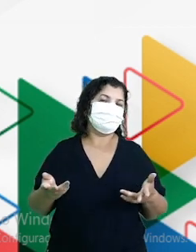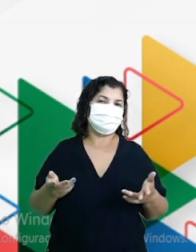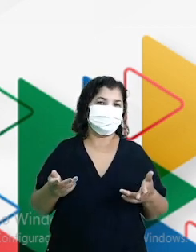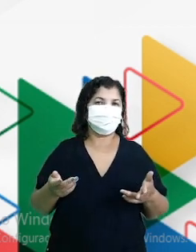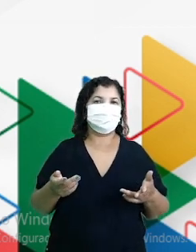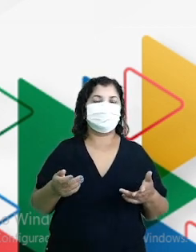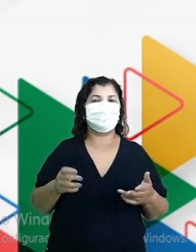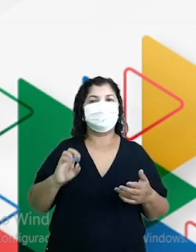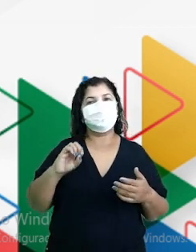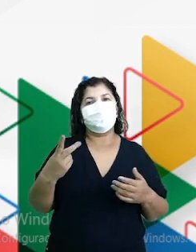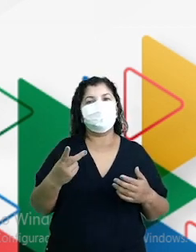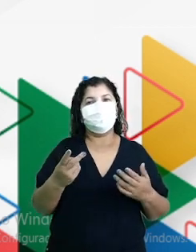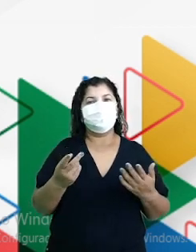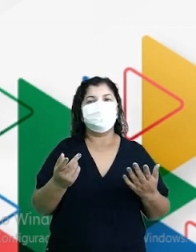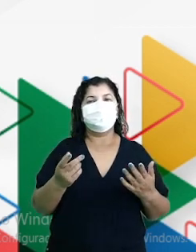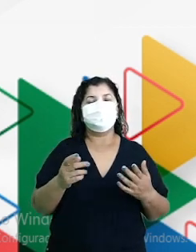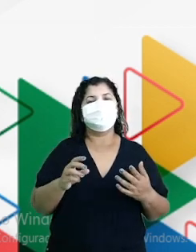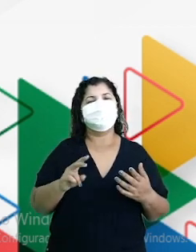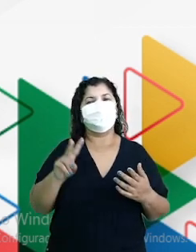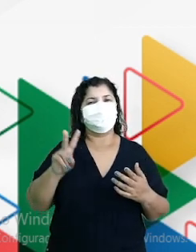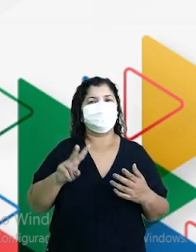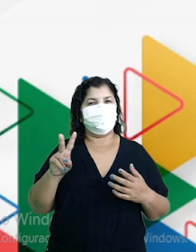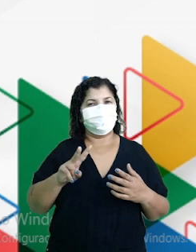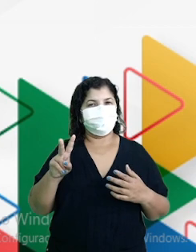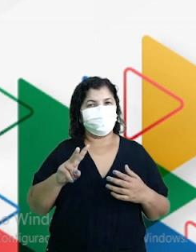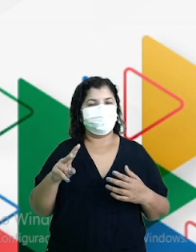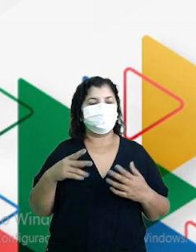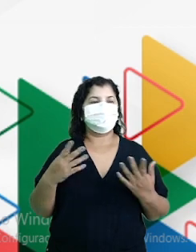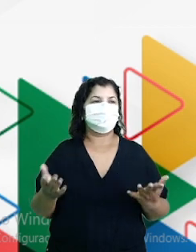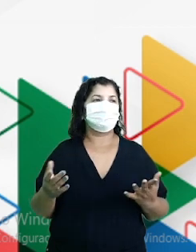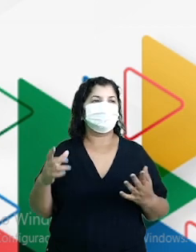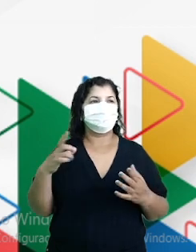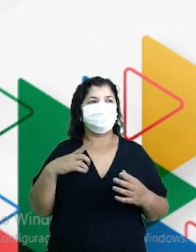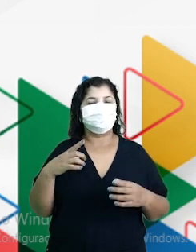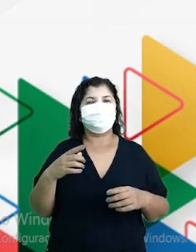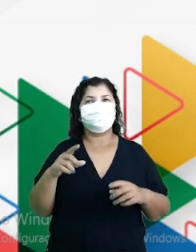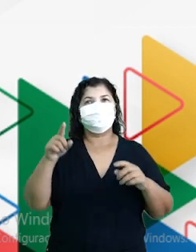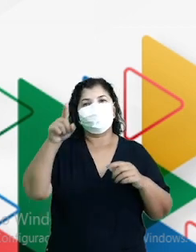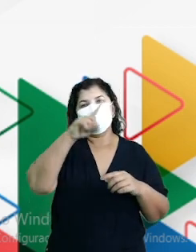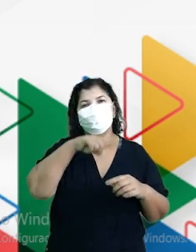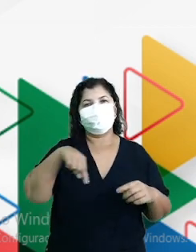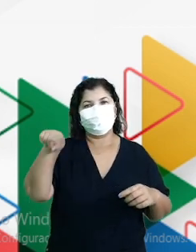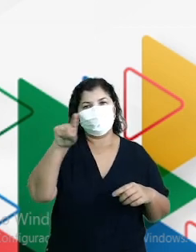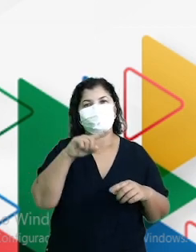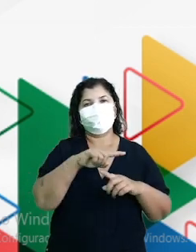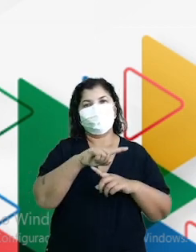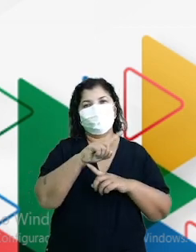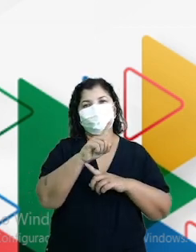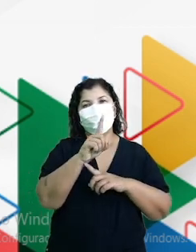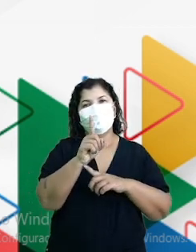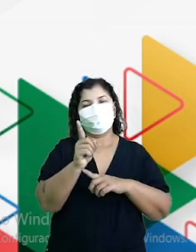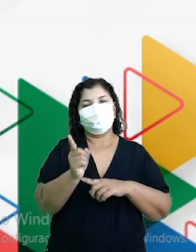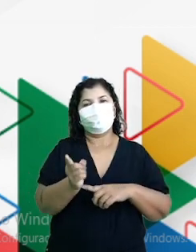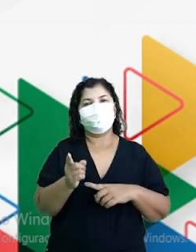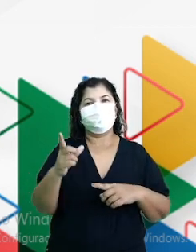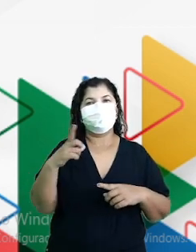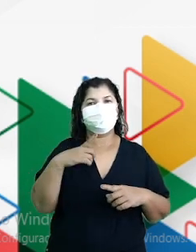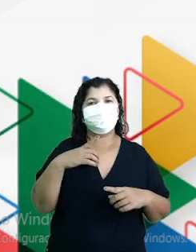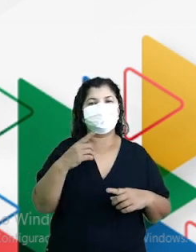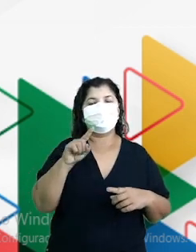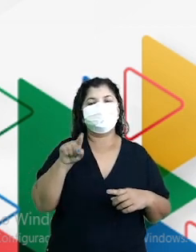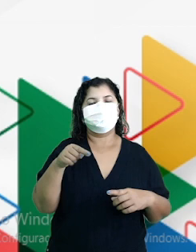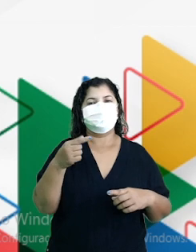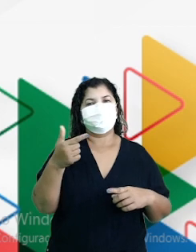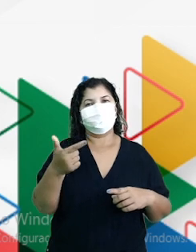ou simplesmente a voltagem. Então ele coloca aí, ó, o relógio de parede, ele trabalha com uma faixa aí de 1,2